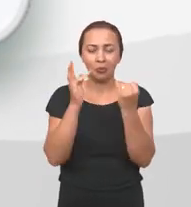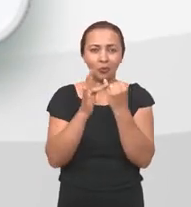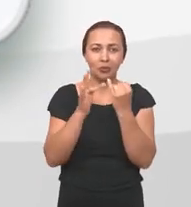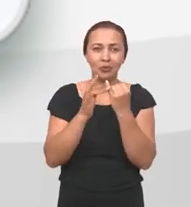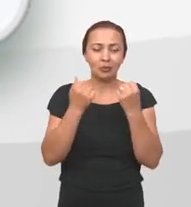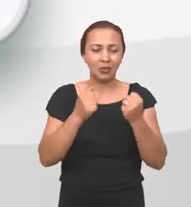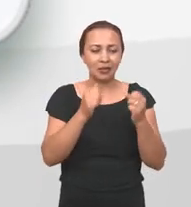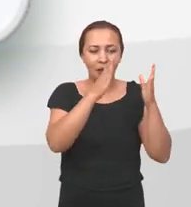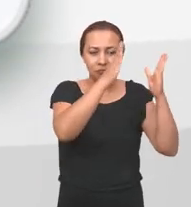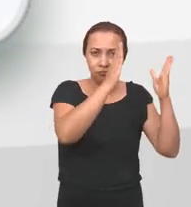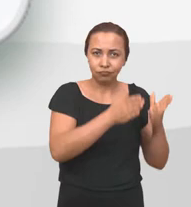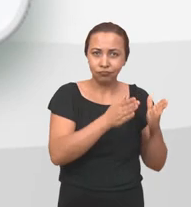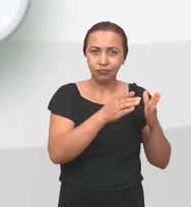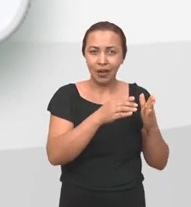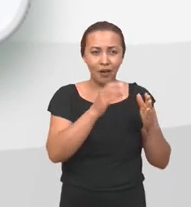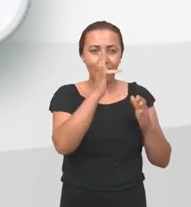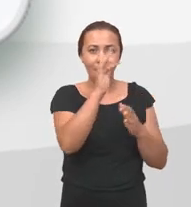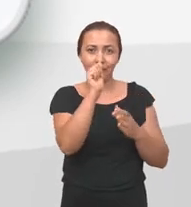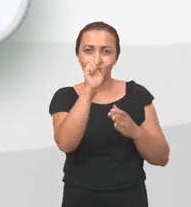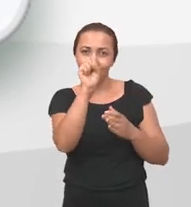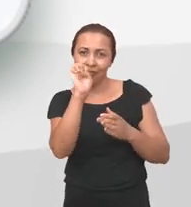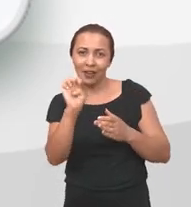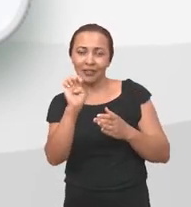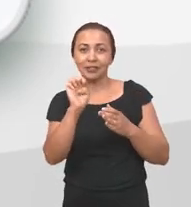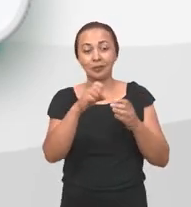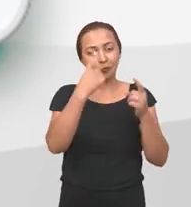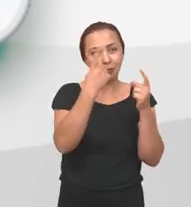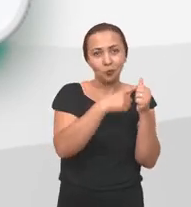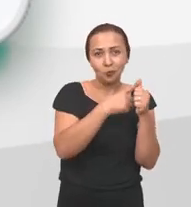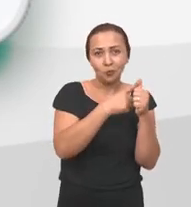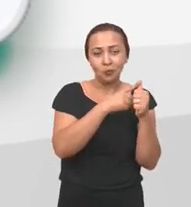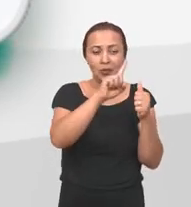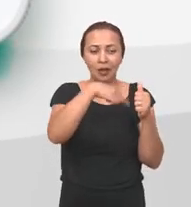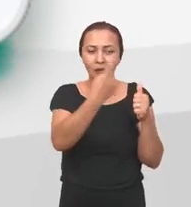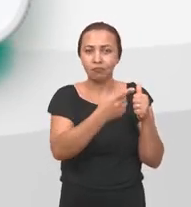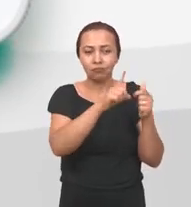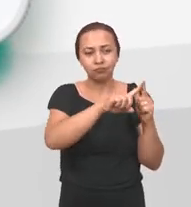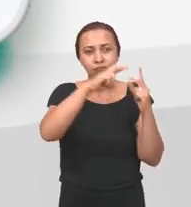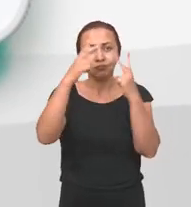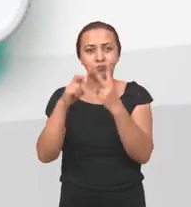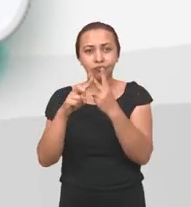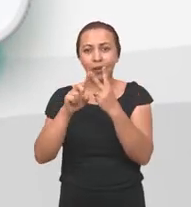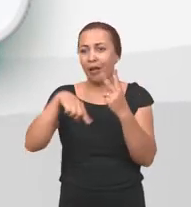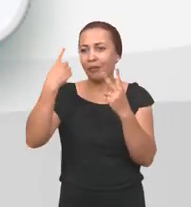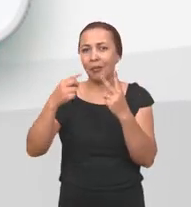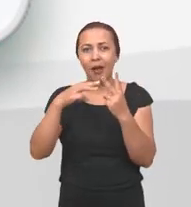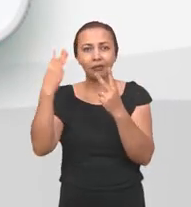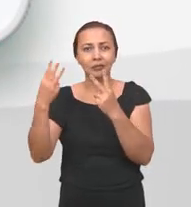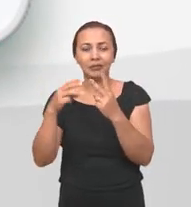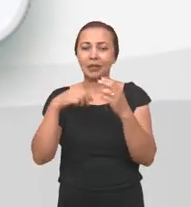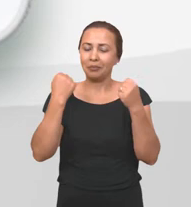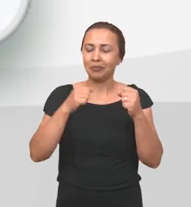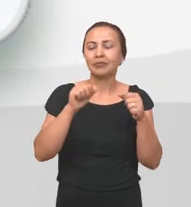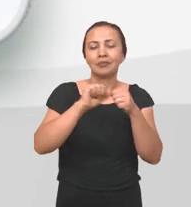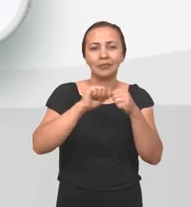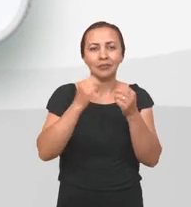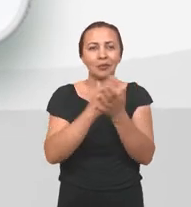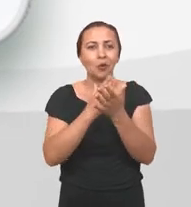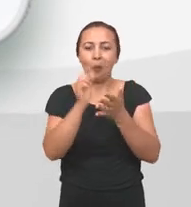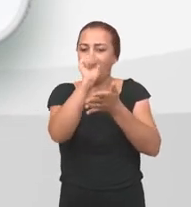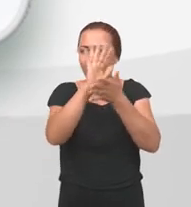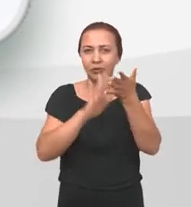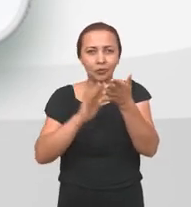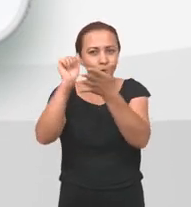IFBA, ele tem que passar fase por fase, né, para realizar as tarefas, que